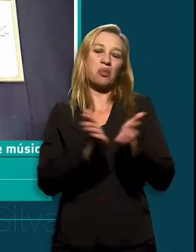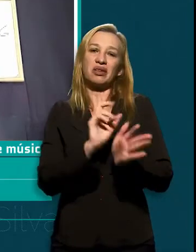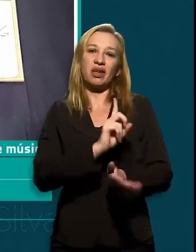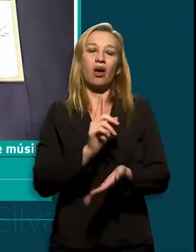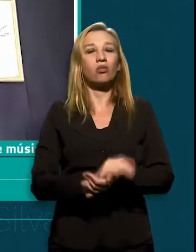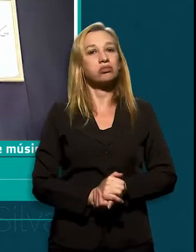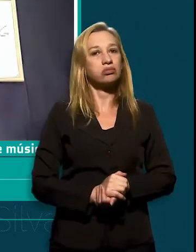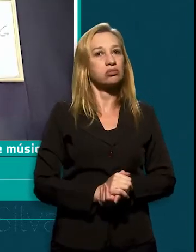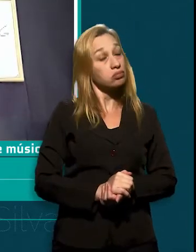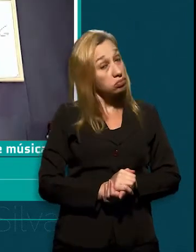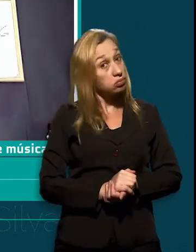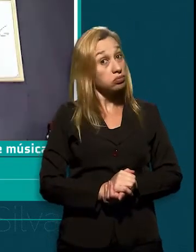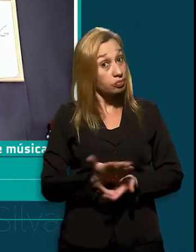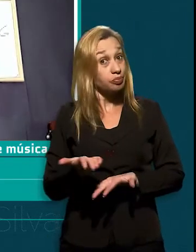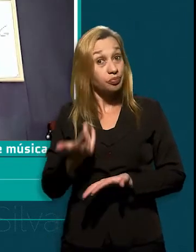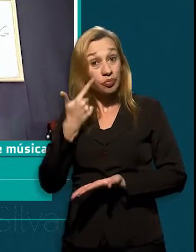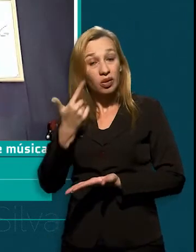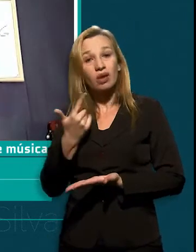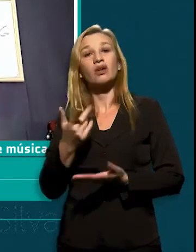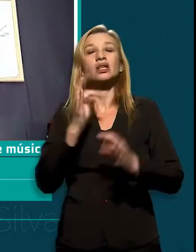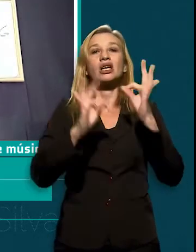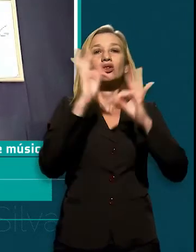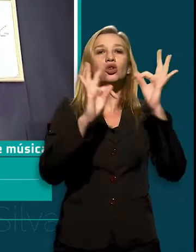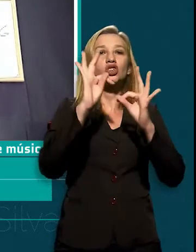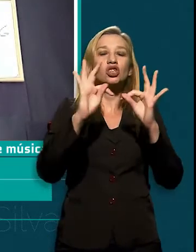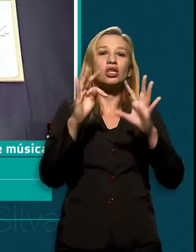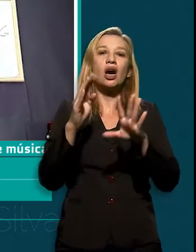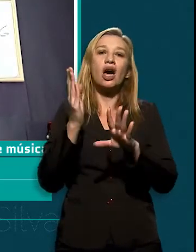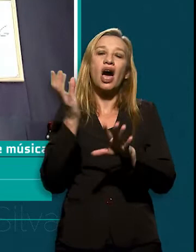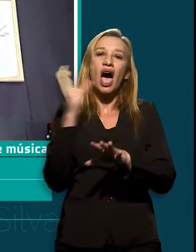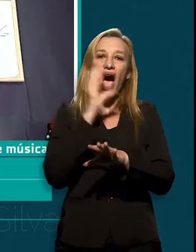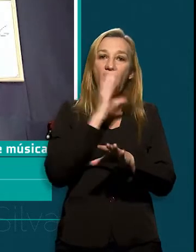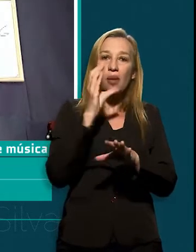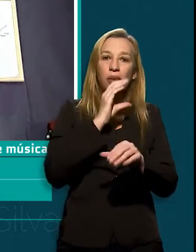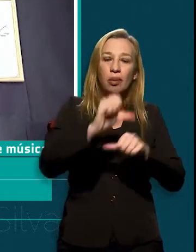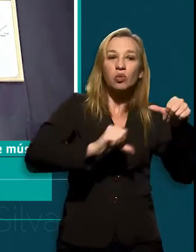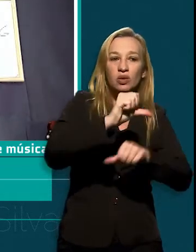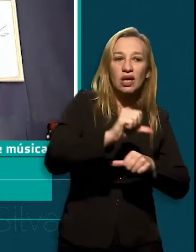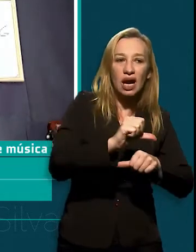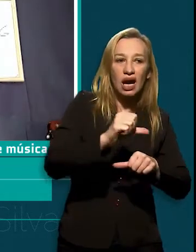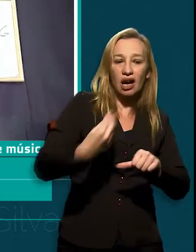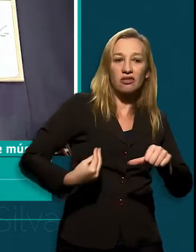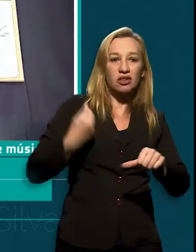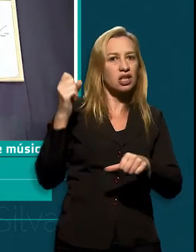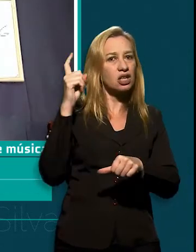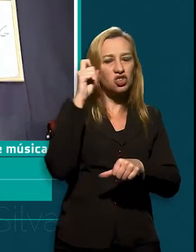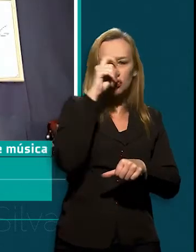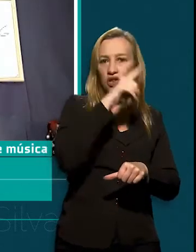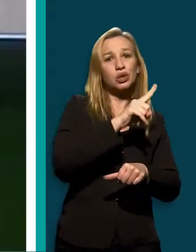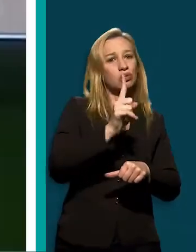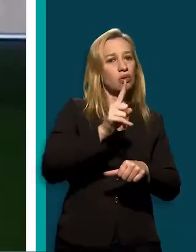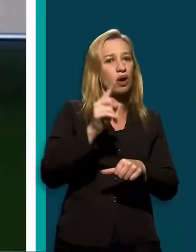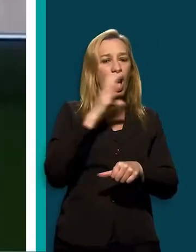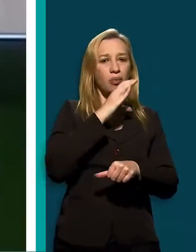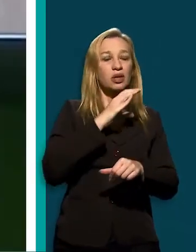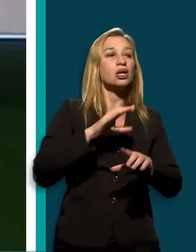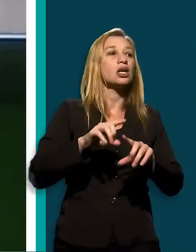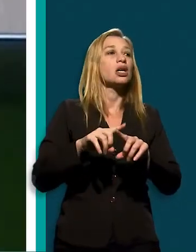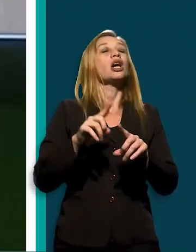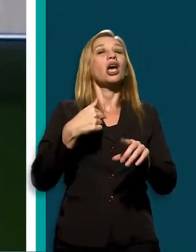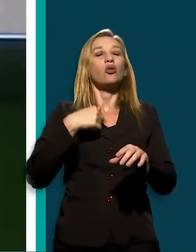que eu não sei se vai ser de uma hora para outra, né? A tecnologia foi mais rápida, mas mudança de hábito não é uma coisa muito fácil.